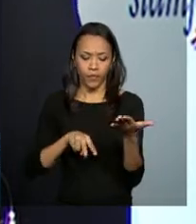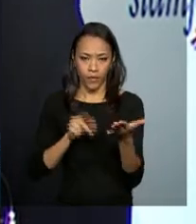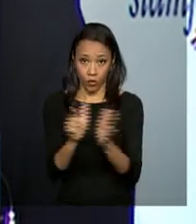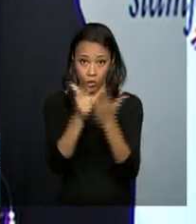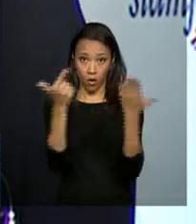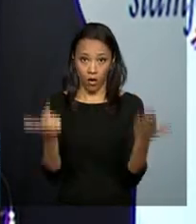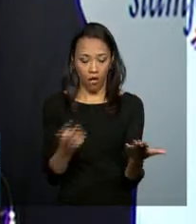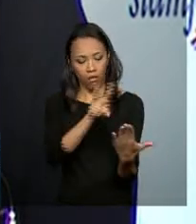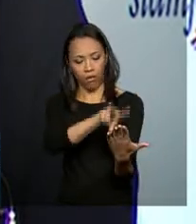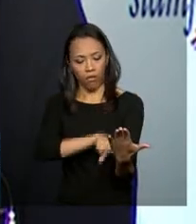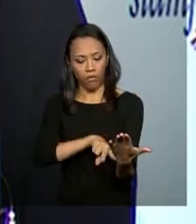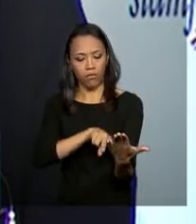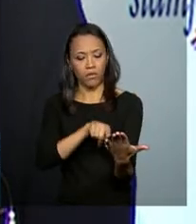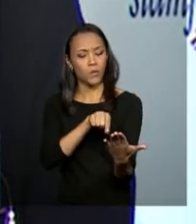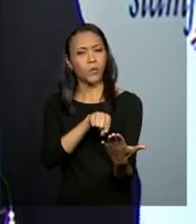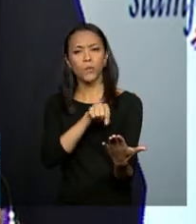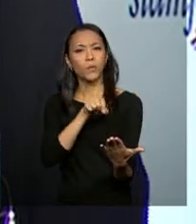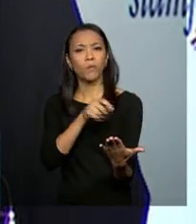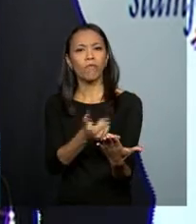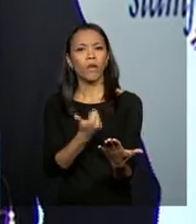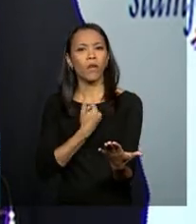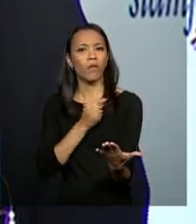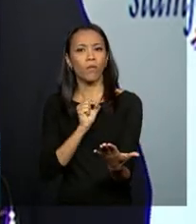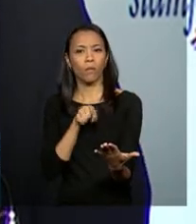jornal dizendo